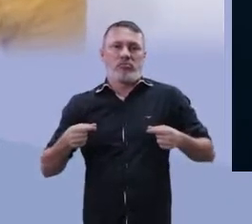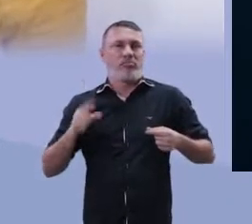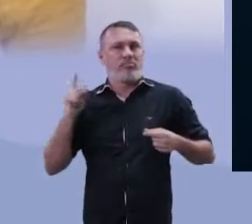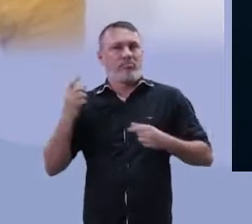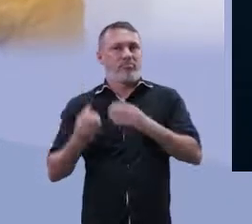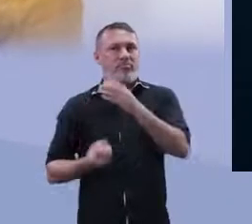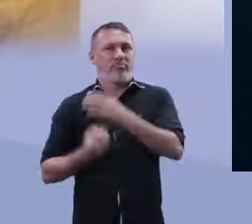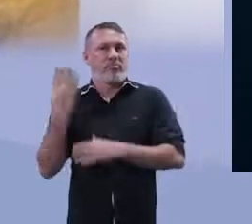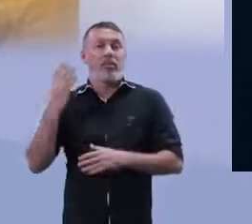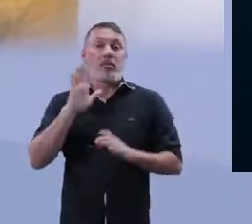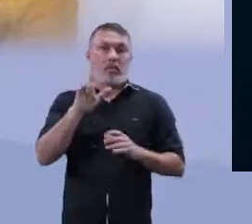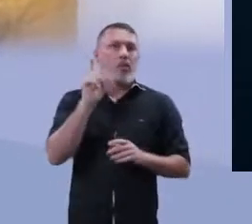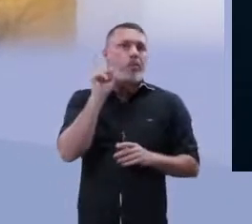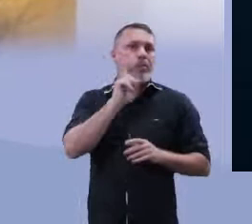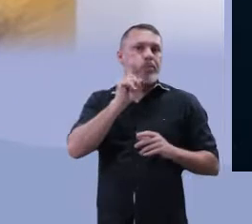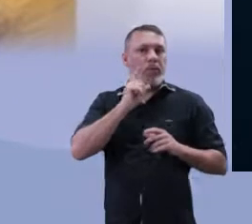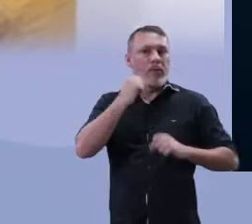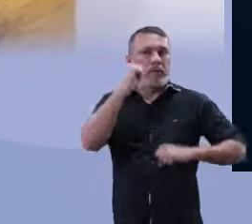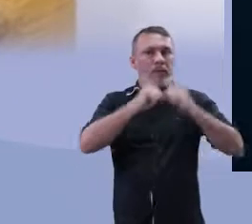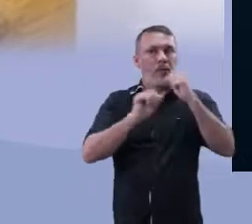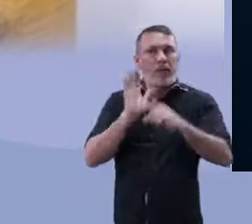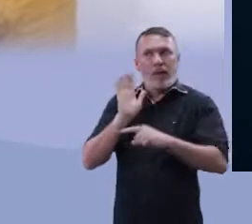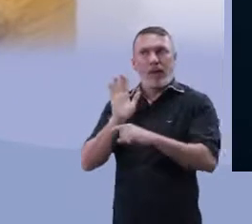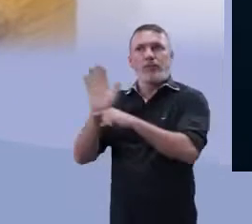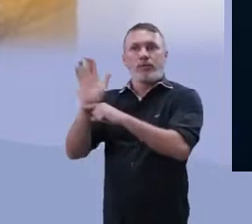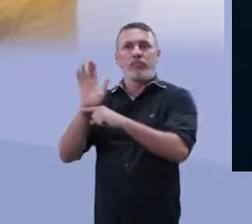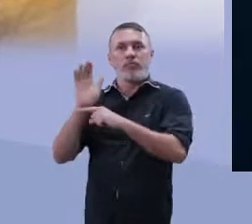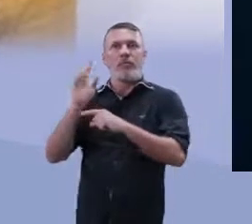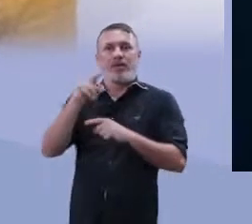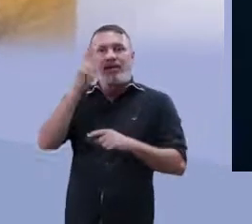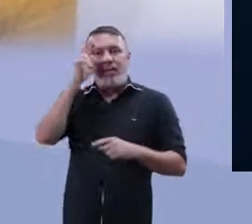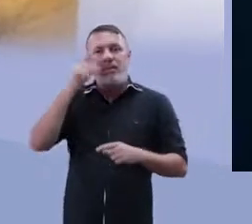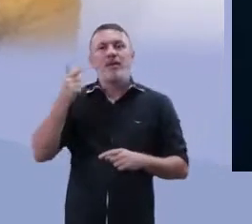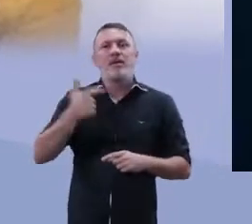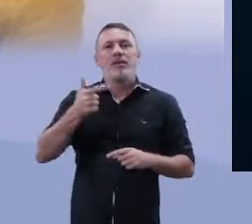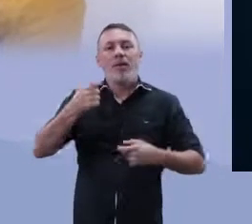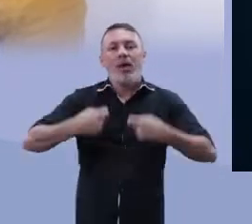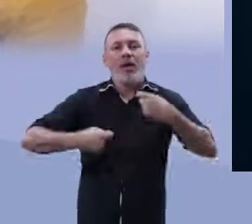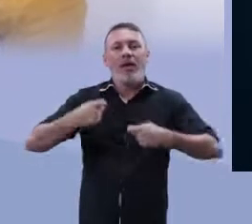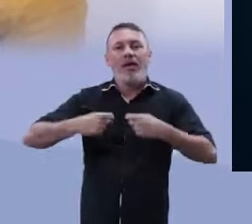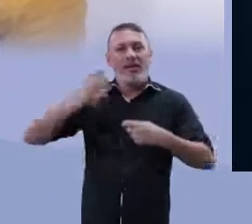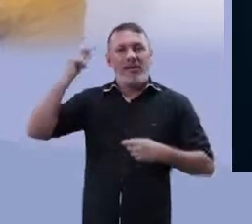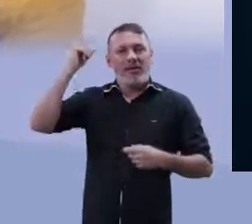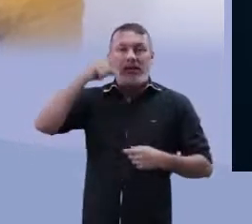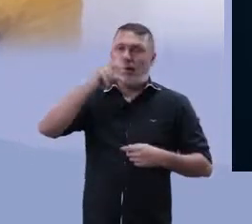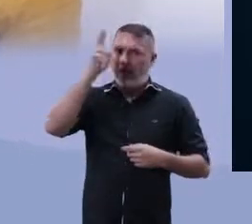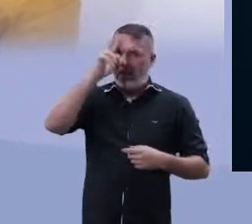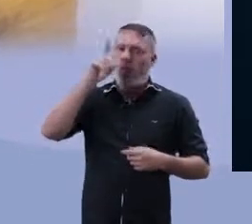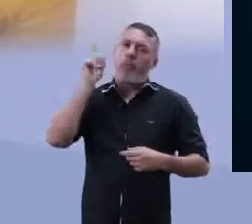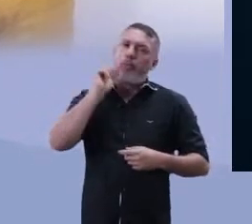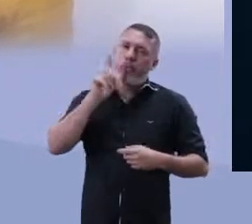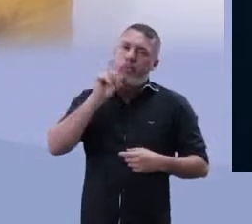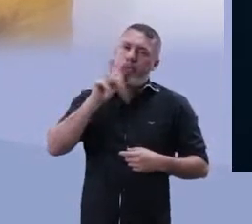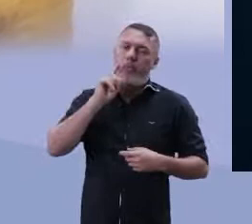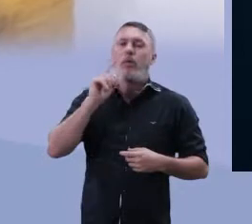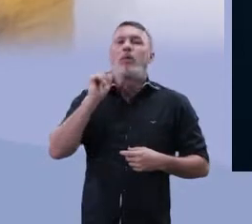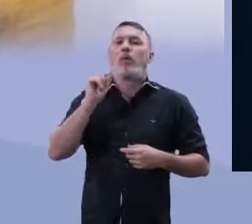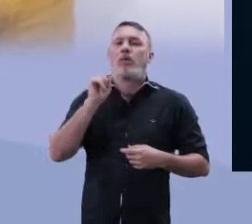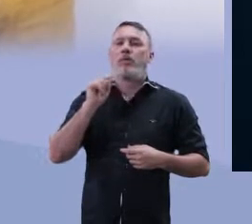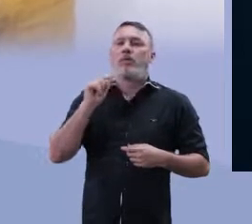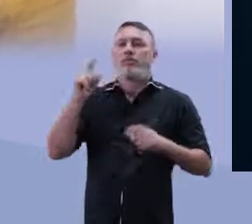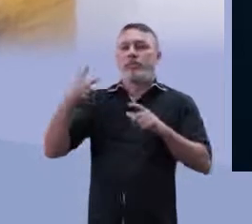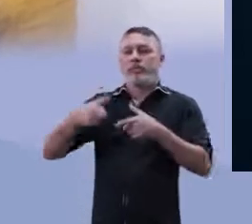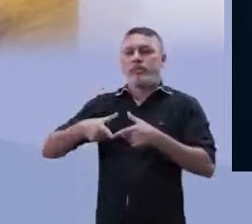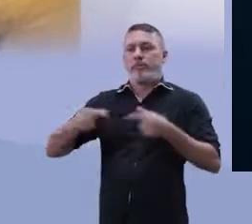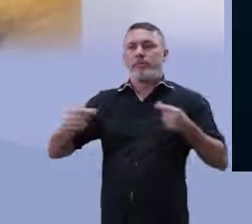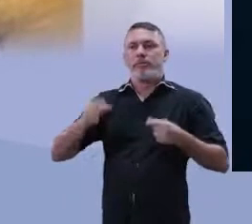pela indústria norte-americana num contexto de final de Segunda Guerra. Temos que lembrar que os Estados Unidos, entre aspas, foram responsáveis pela rendição